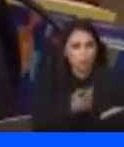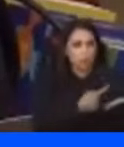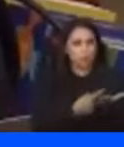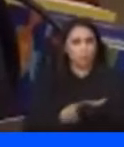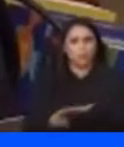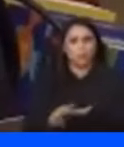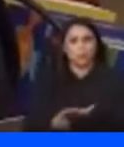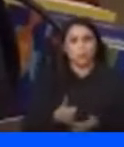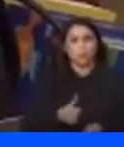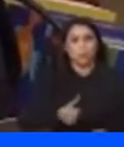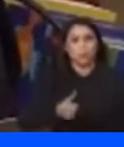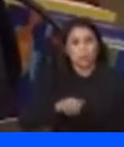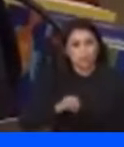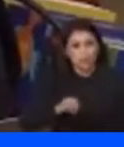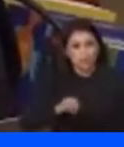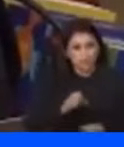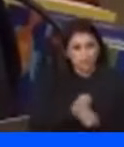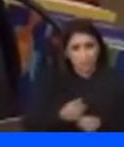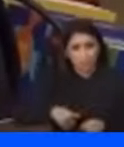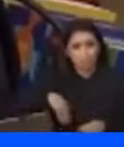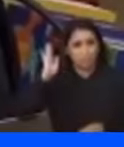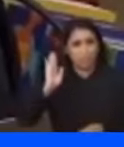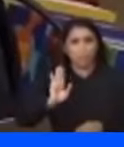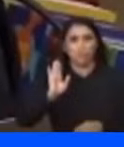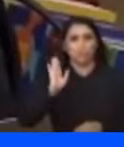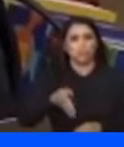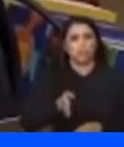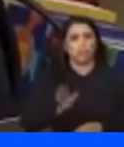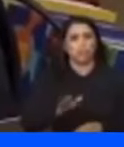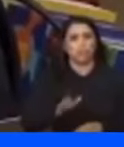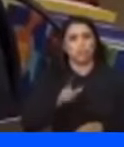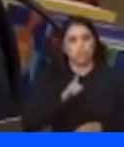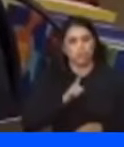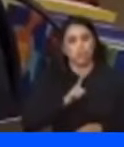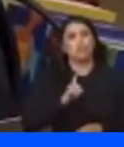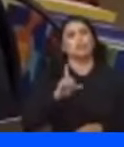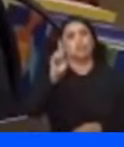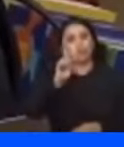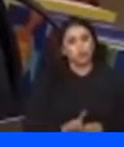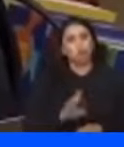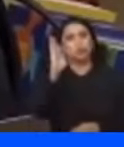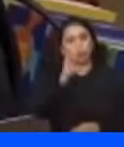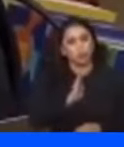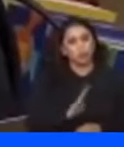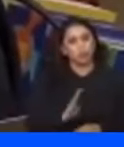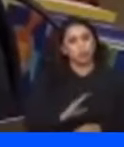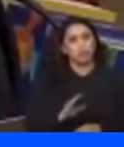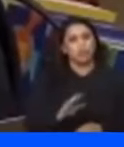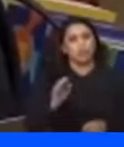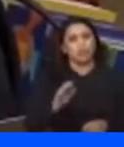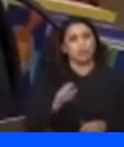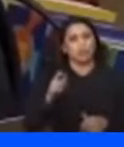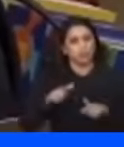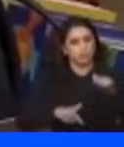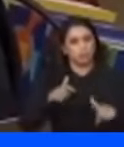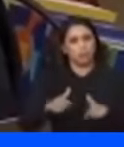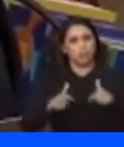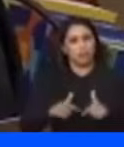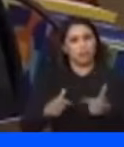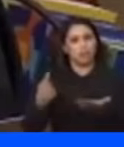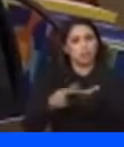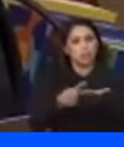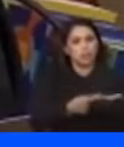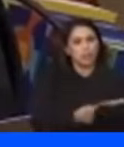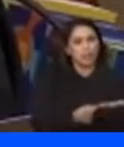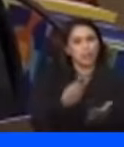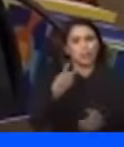há mais de 10 anos e defendo a implantação dessa sistemática no direito brasileiro. Fiz isso, inclusive, nos acordos de leniência. Há